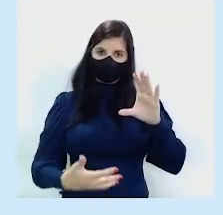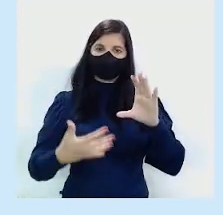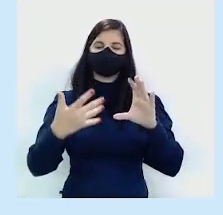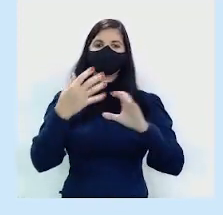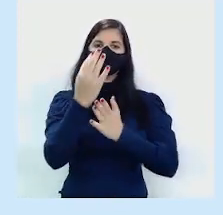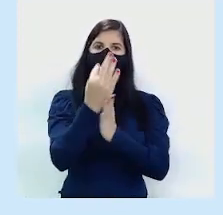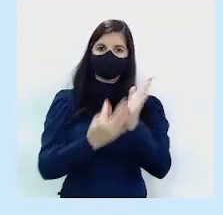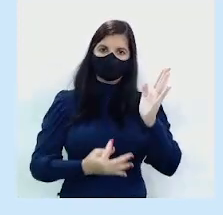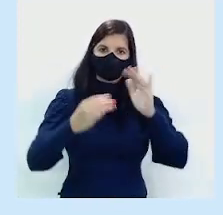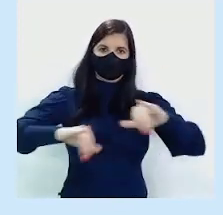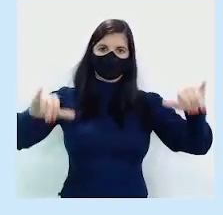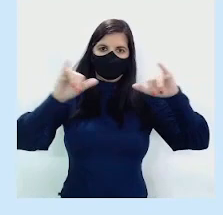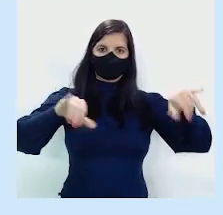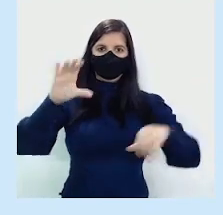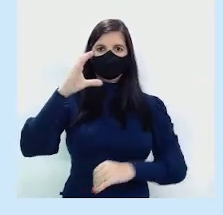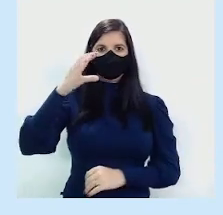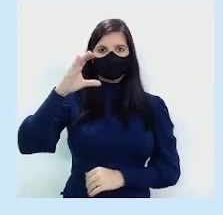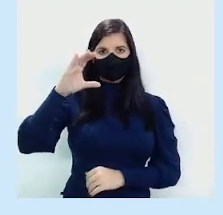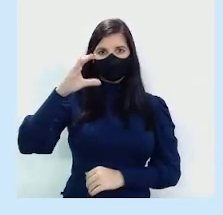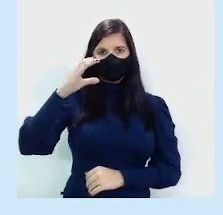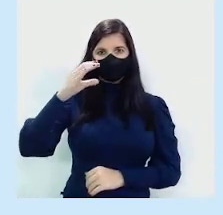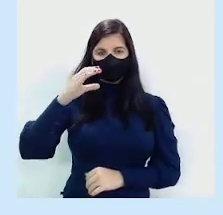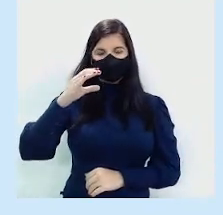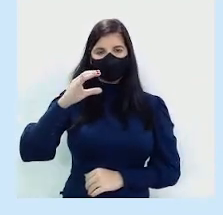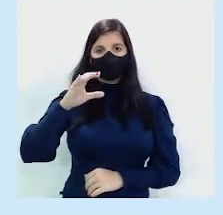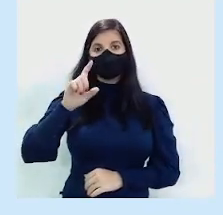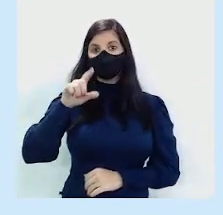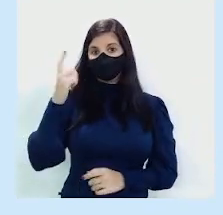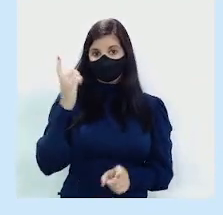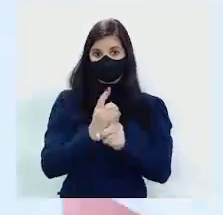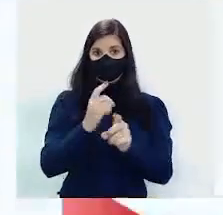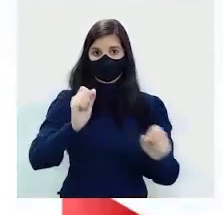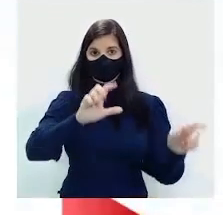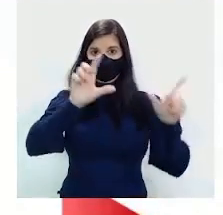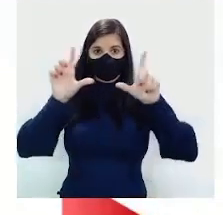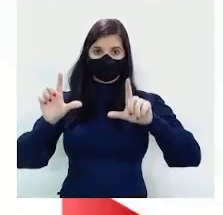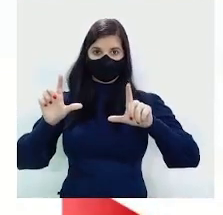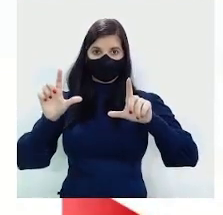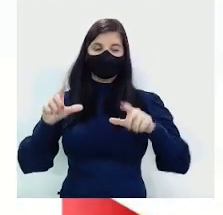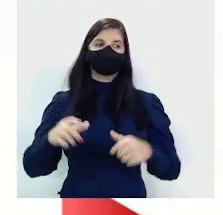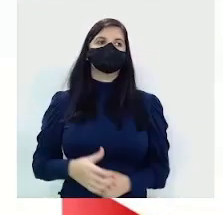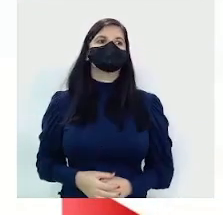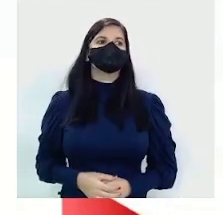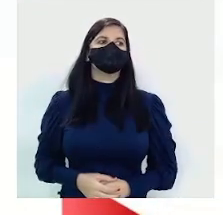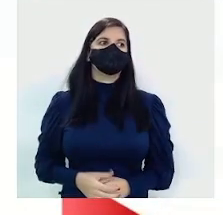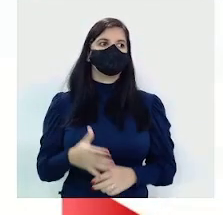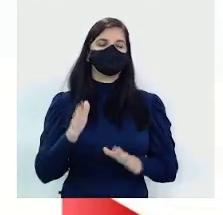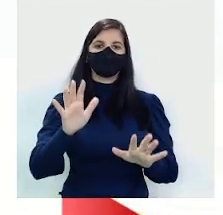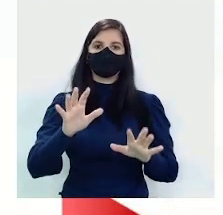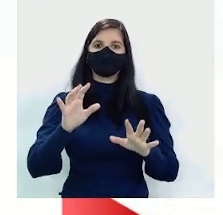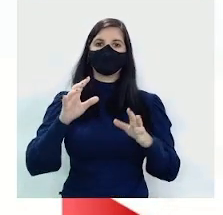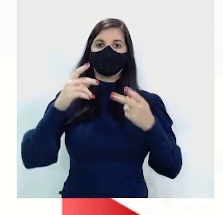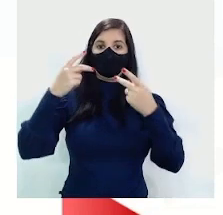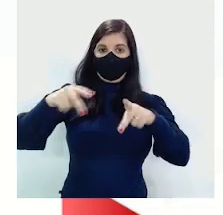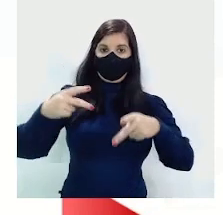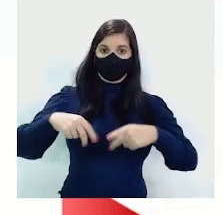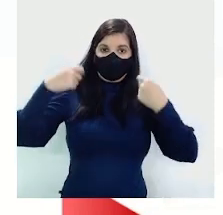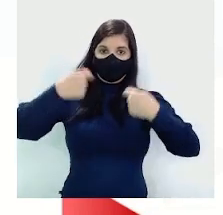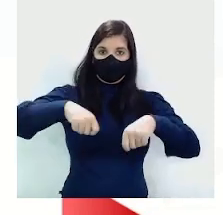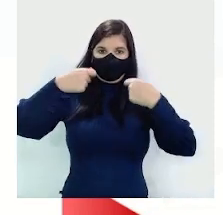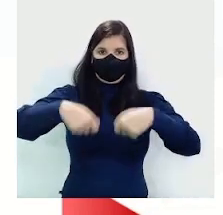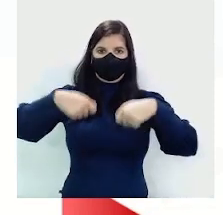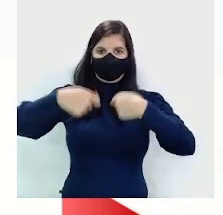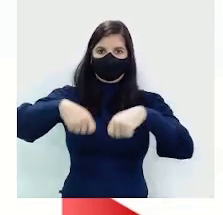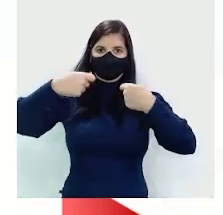dos textos de divulgação científica é a seguinte, vamos ver aí na tela. Apesar dessa forte